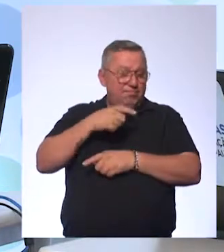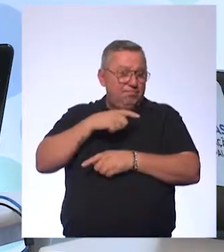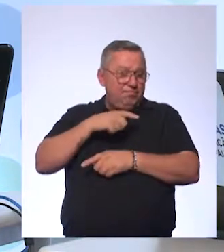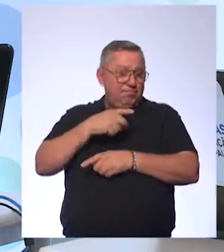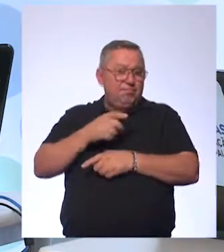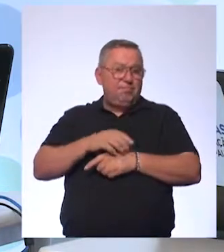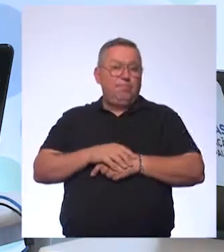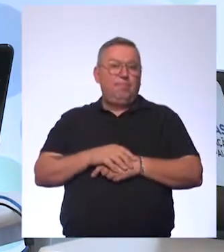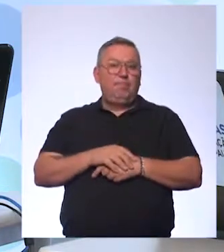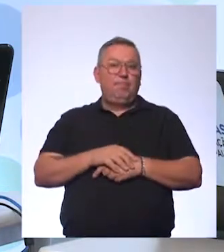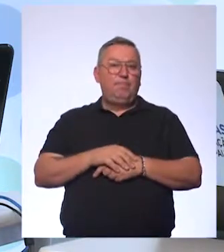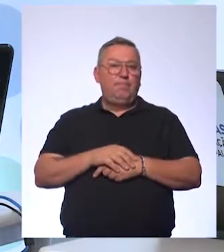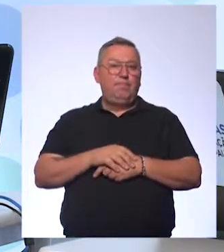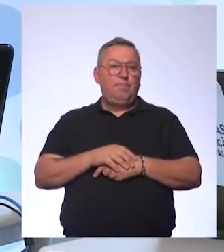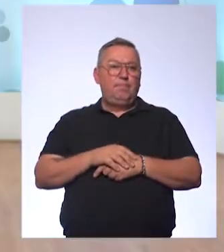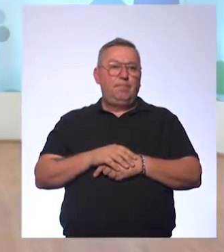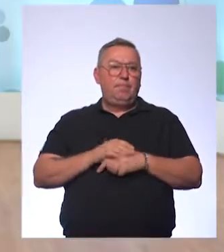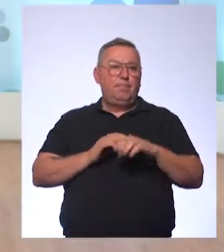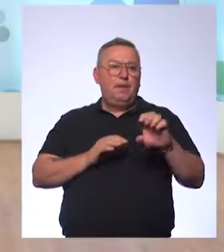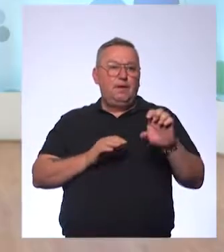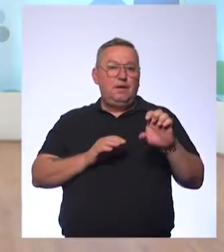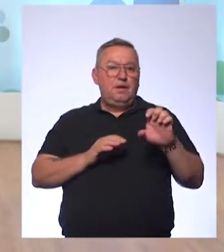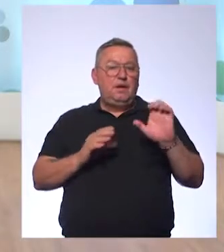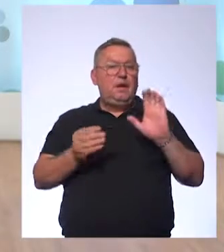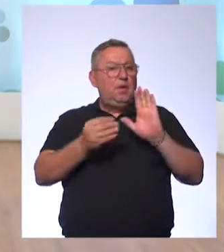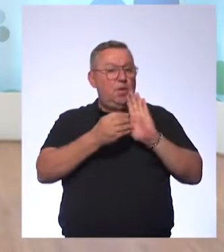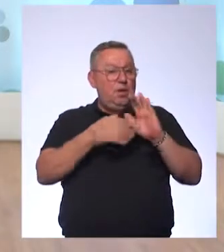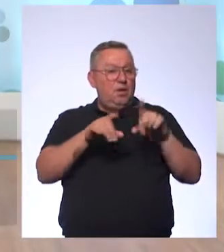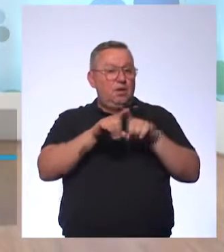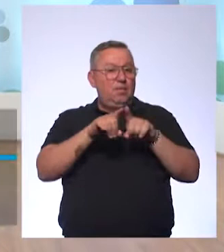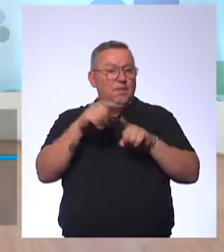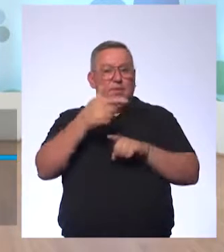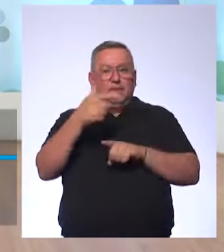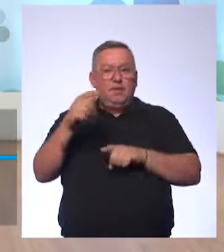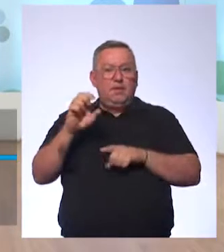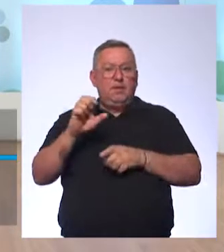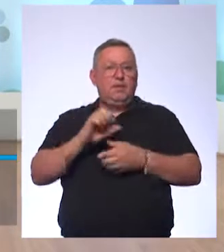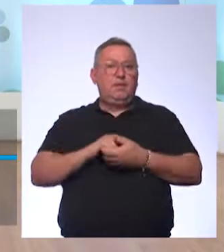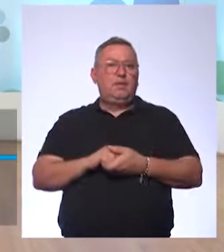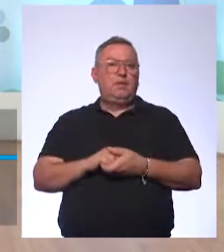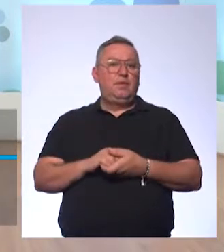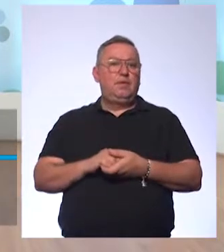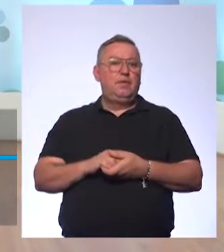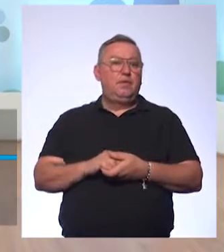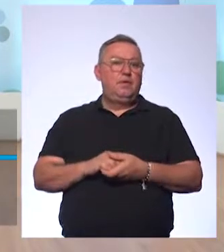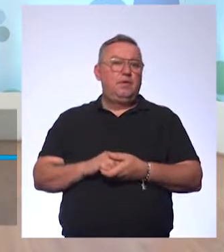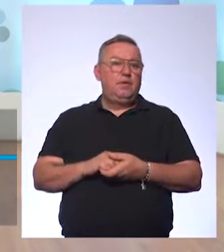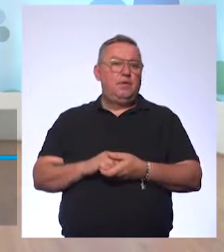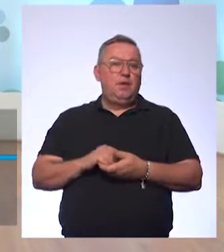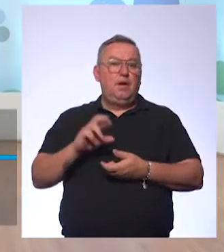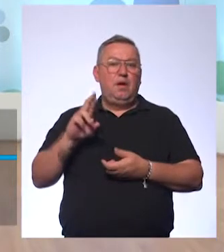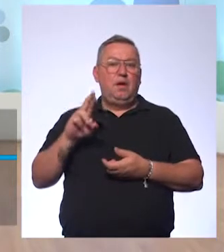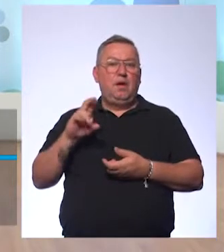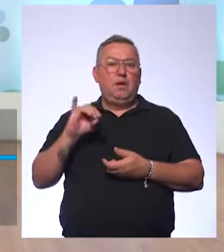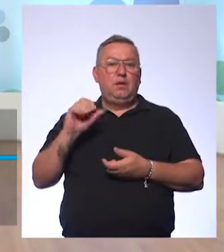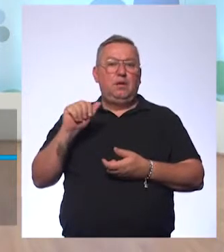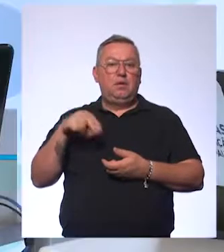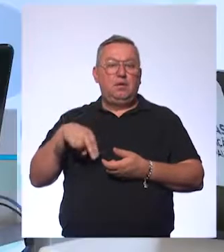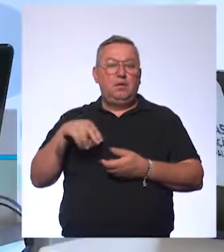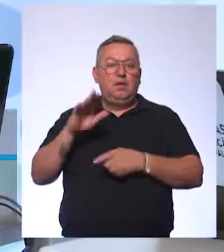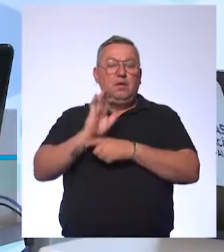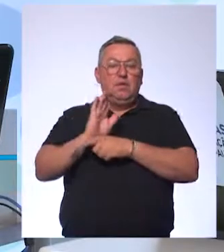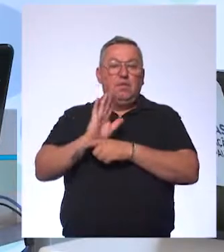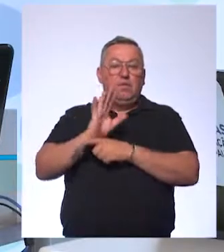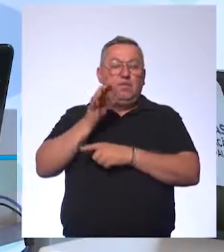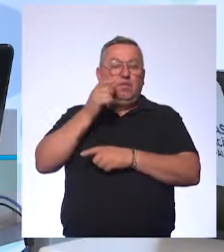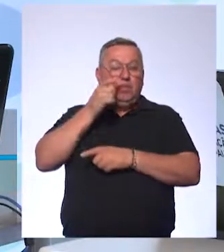Povo, põe a E aqui, põe a resposta da E. Não tem nenhuma da E. Vamos lá. na D ainda, tá? O Rian. O filme é